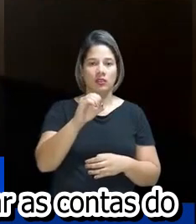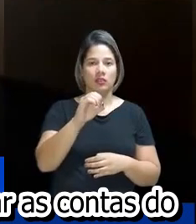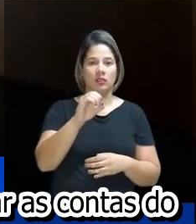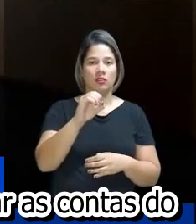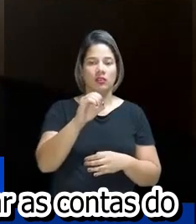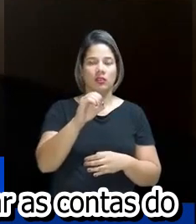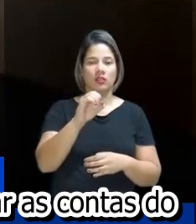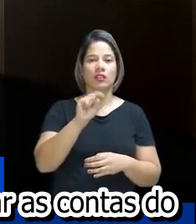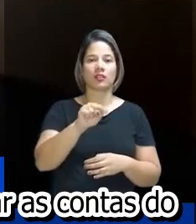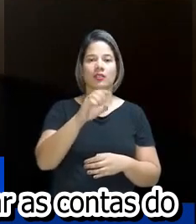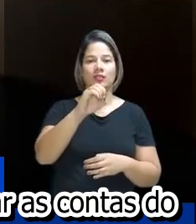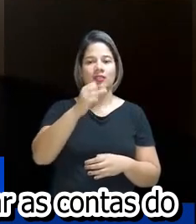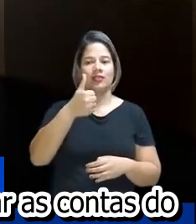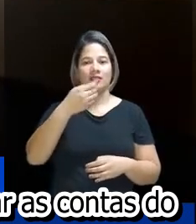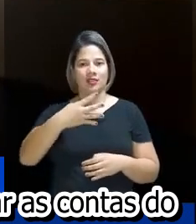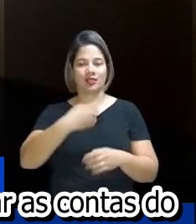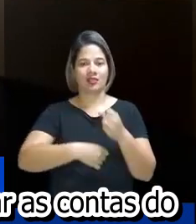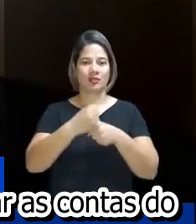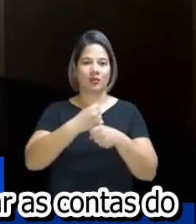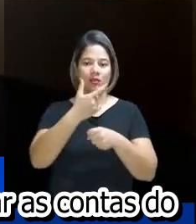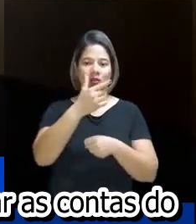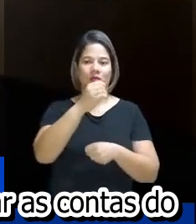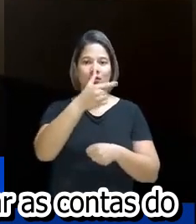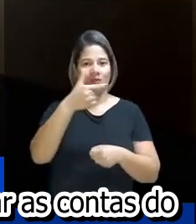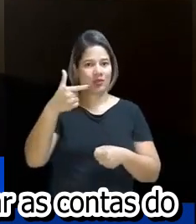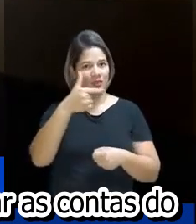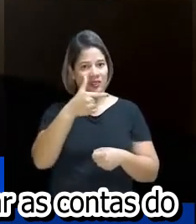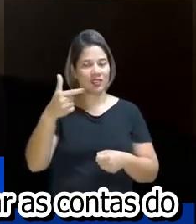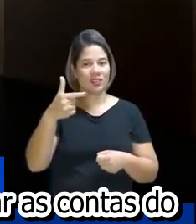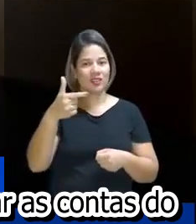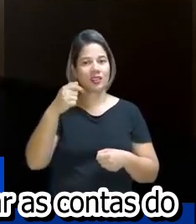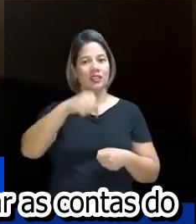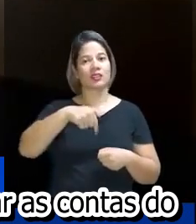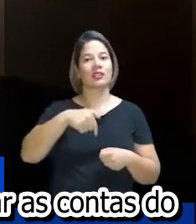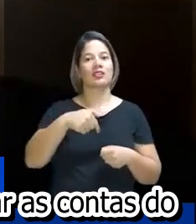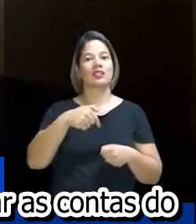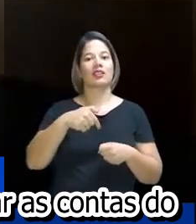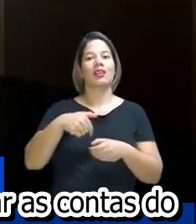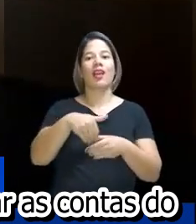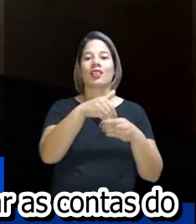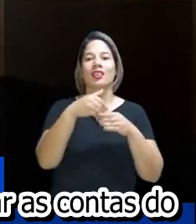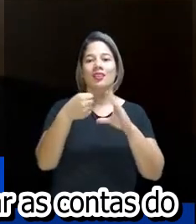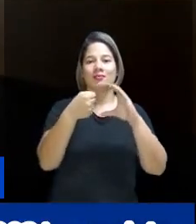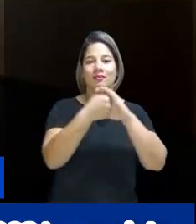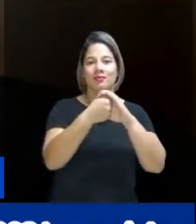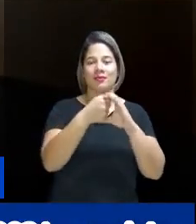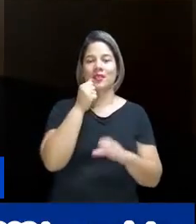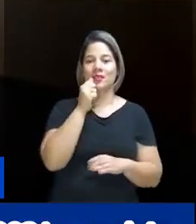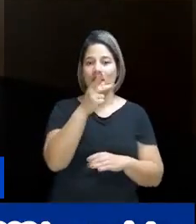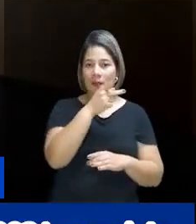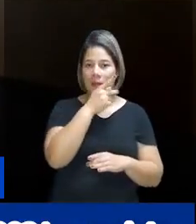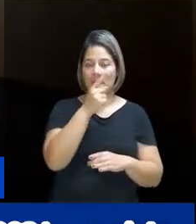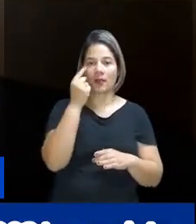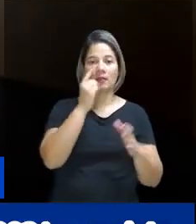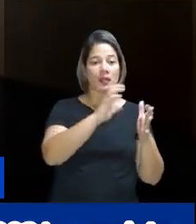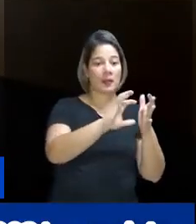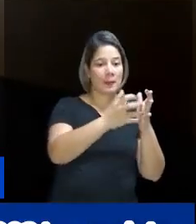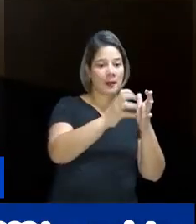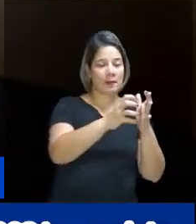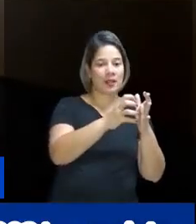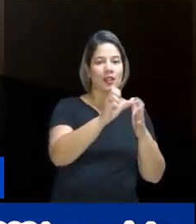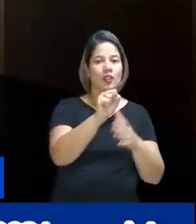de 2022, o Tribunal Regional Eleitoral do Amapá, ao analisar as contas do Partido Social